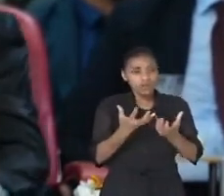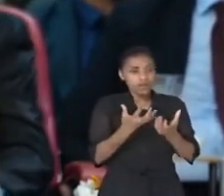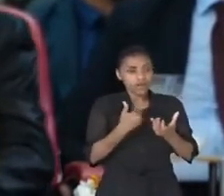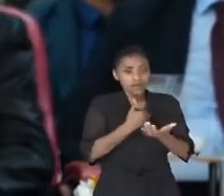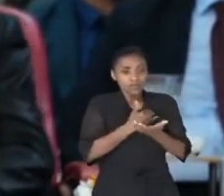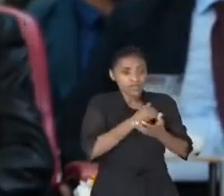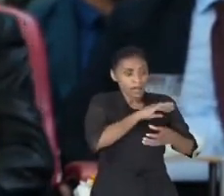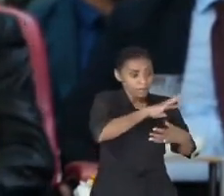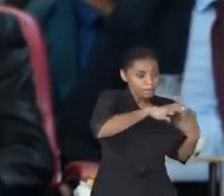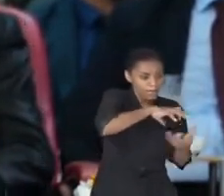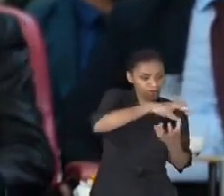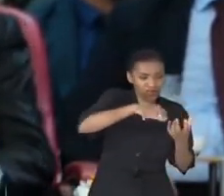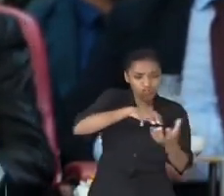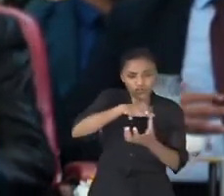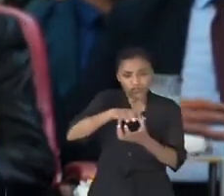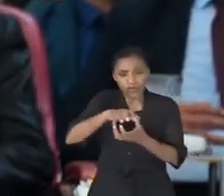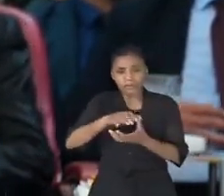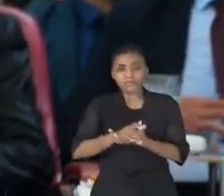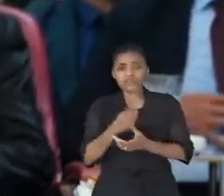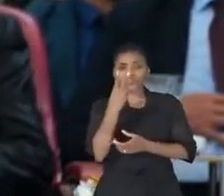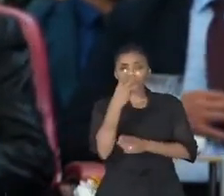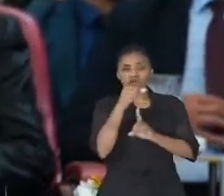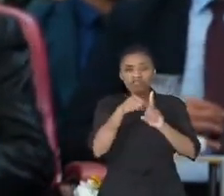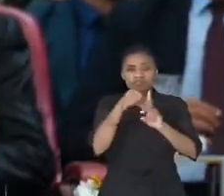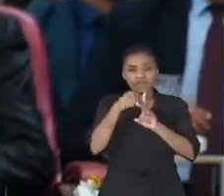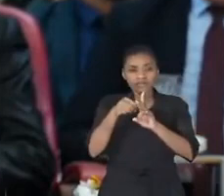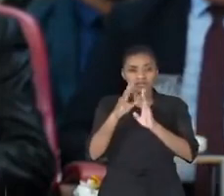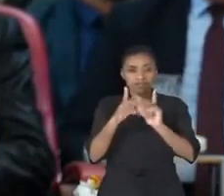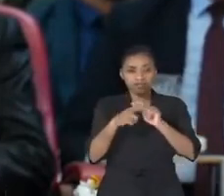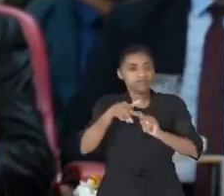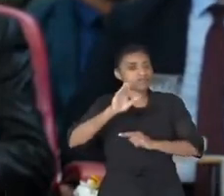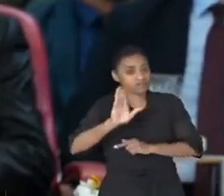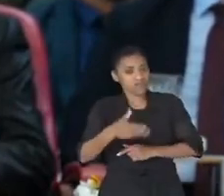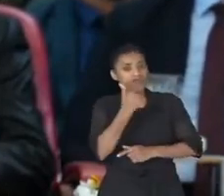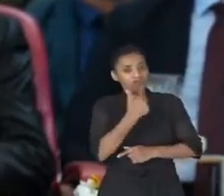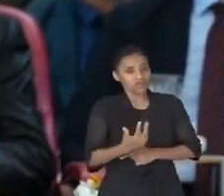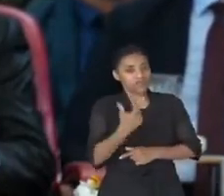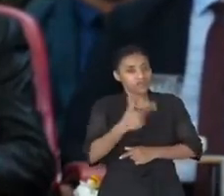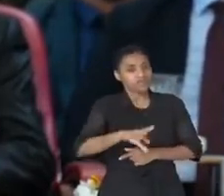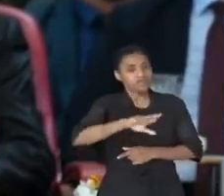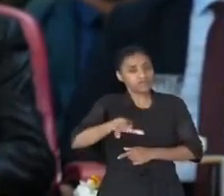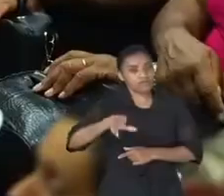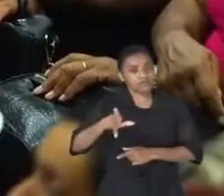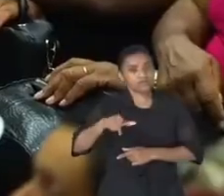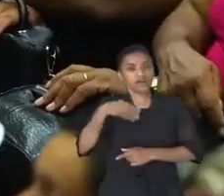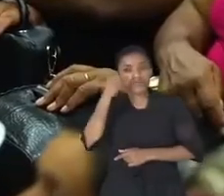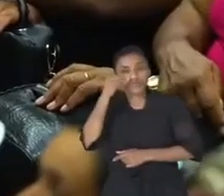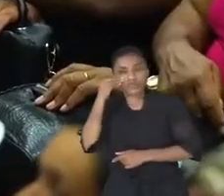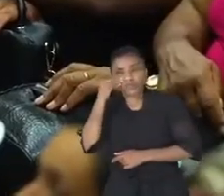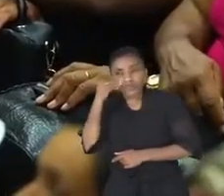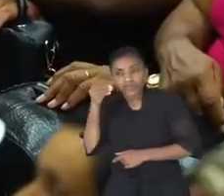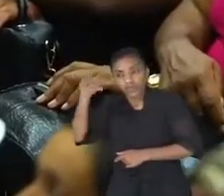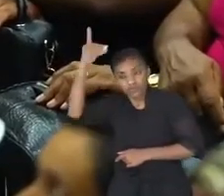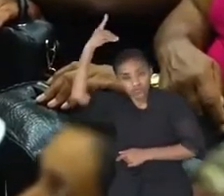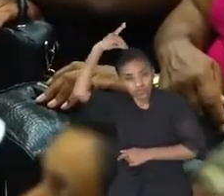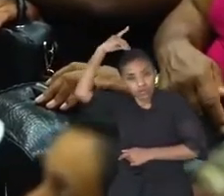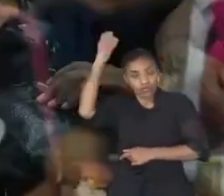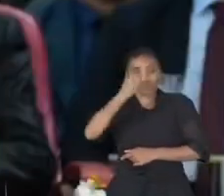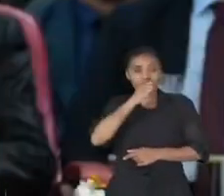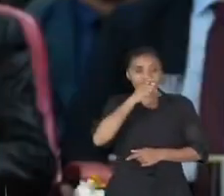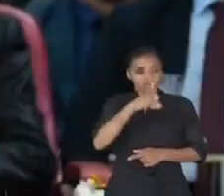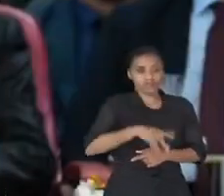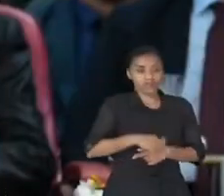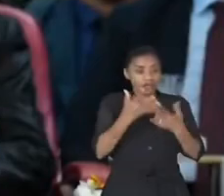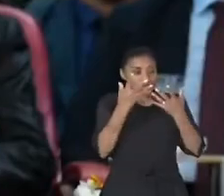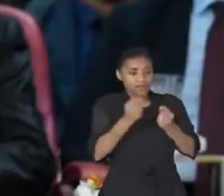com Ele. Com 2 meses na igreja eu já falava em línguas estranhas. Aí experimentei o dom da profecia, aí recebi